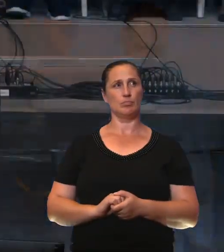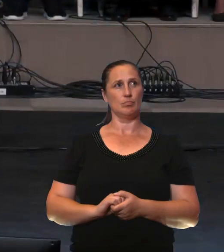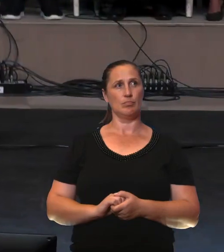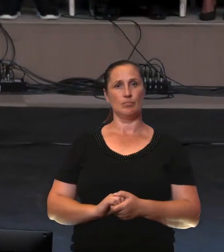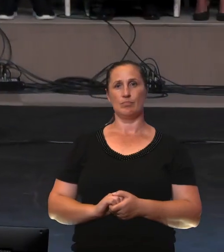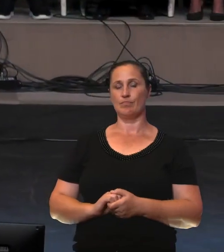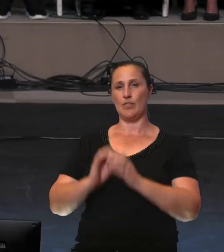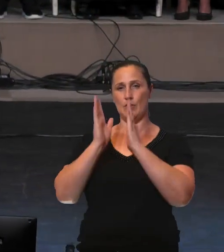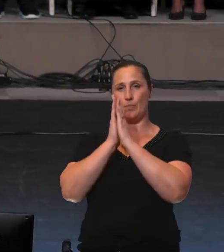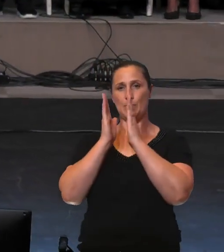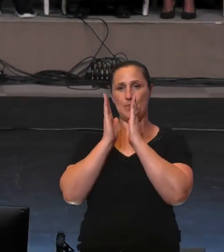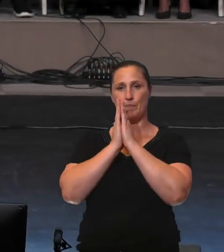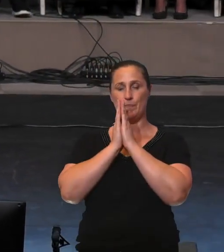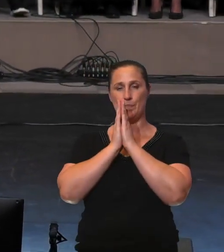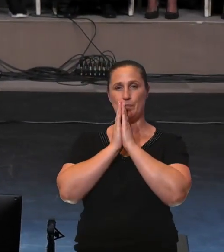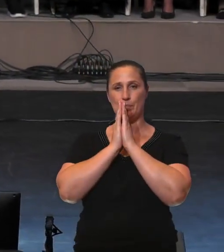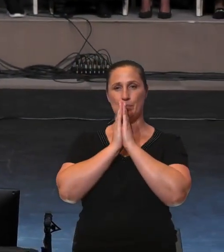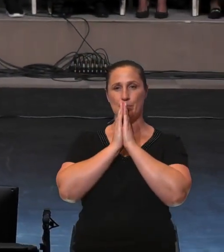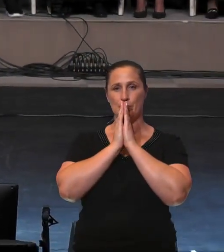Glória a Deus.